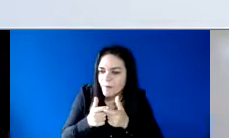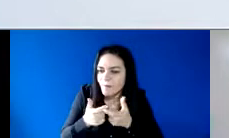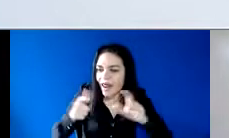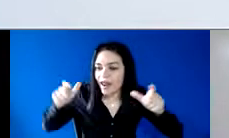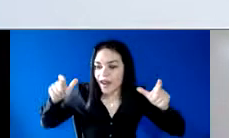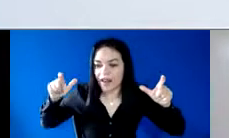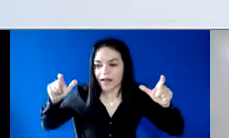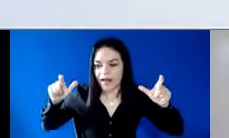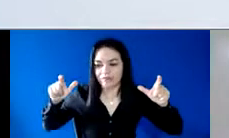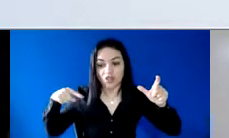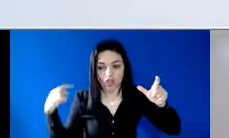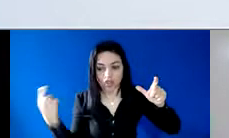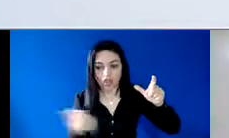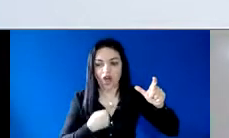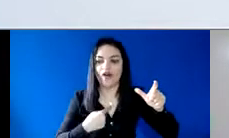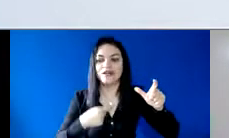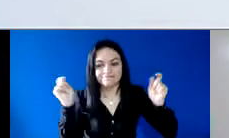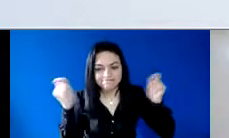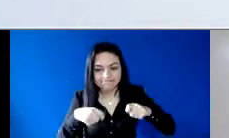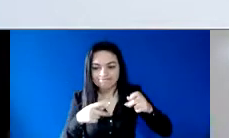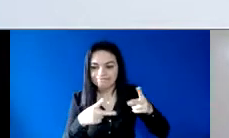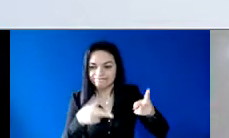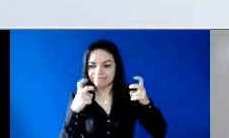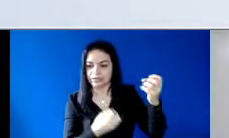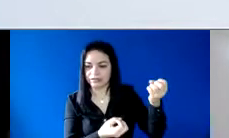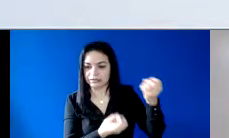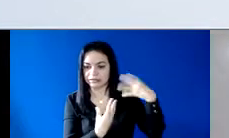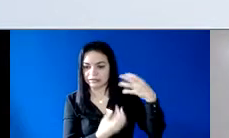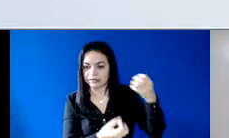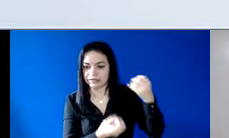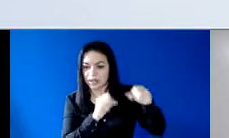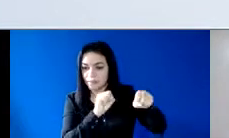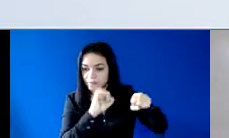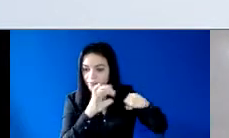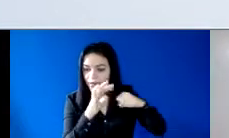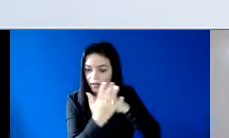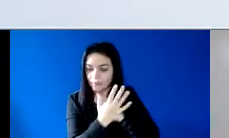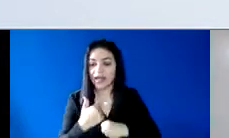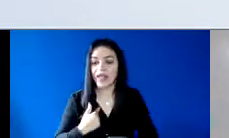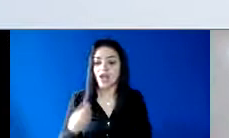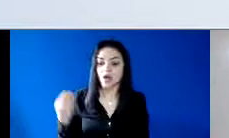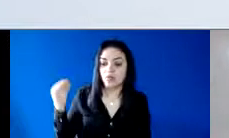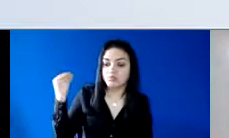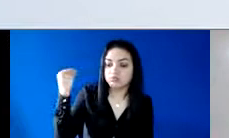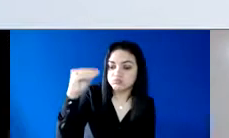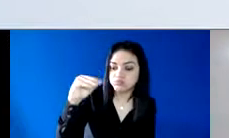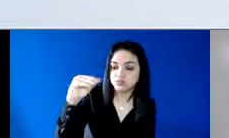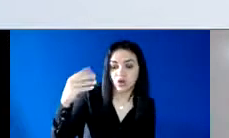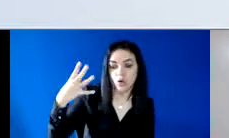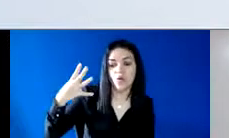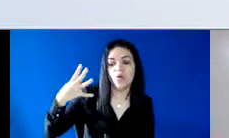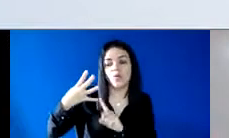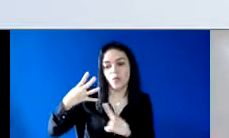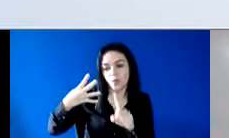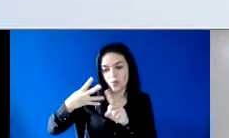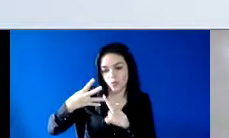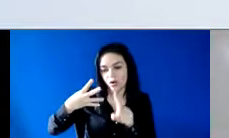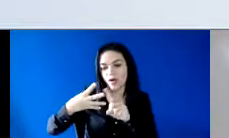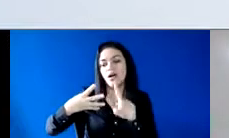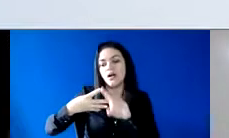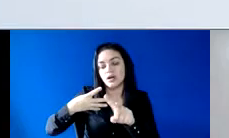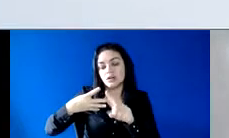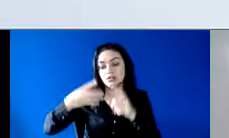sido um dos grandes ensinamentos da pandemia, né? Eu trouxe aqui 4 clássicos que são bastante conhecidos de todos vocês que